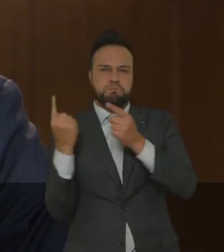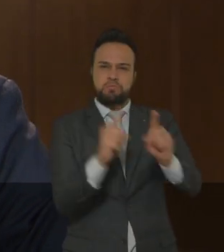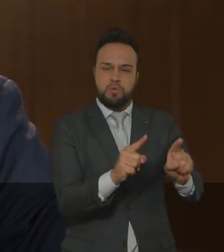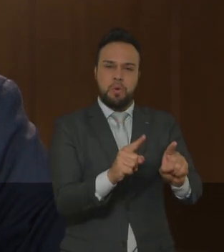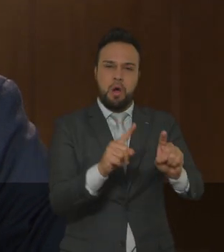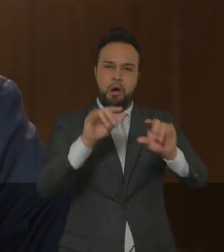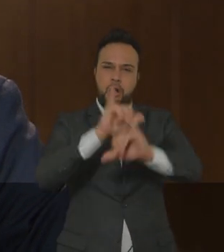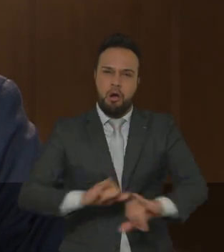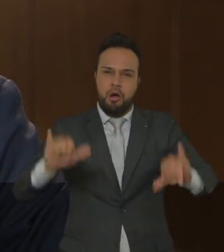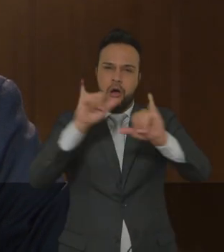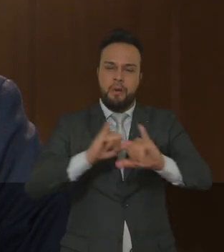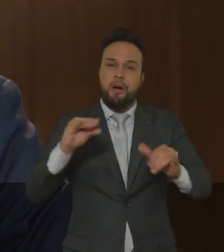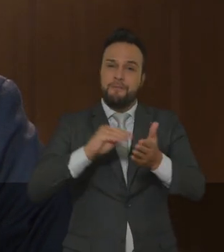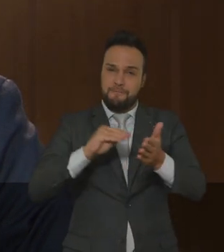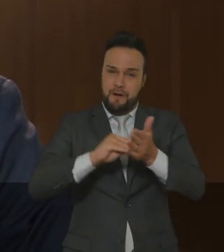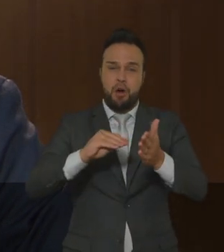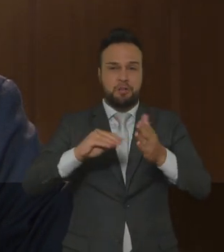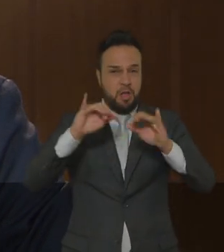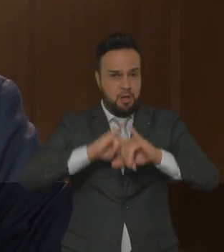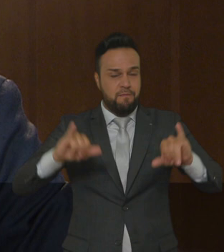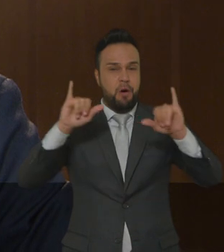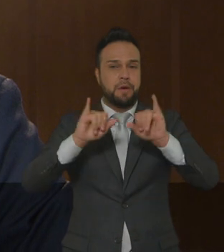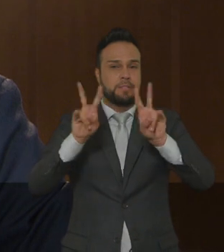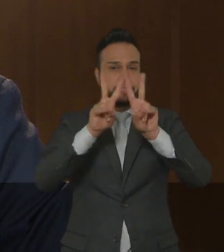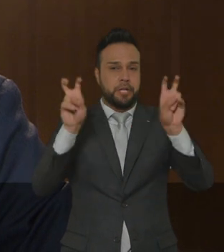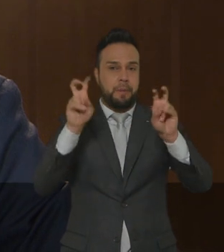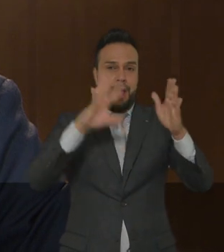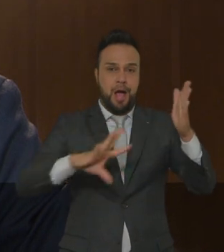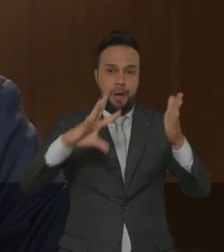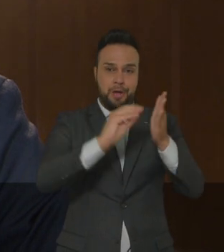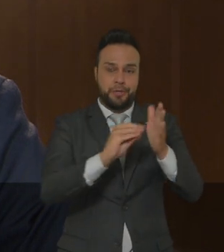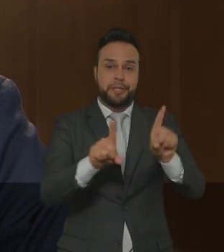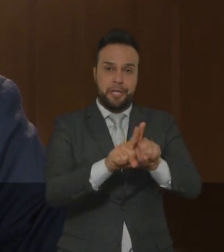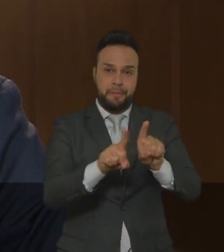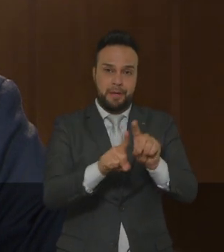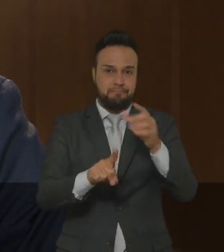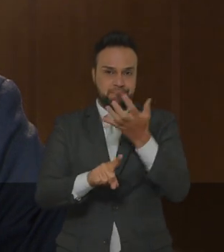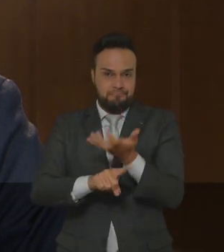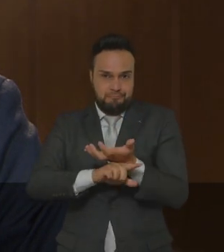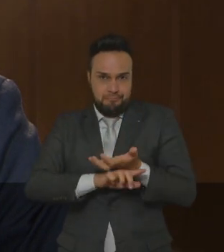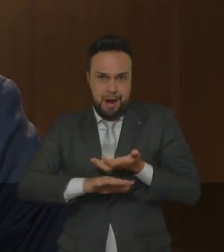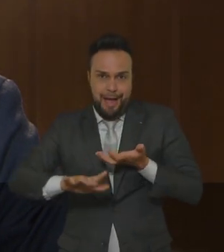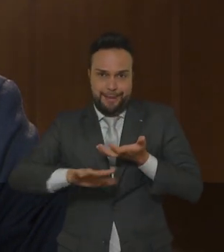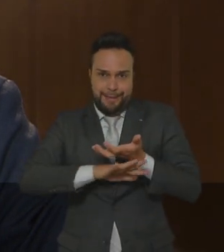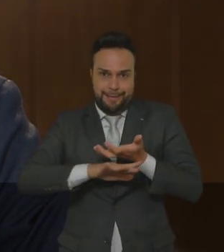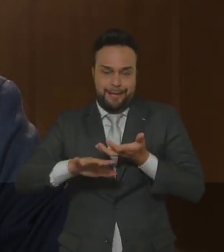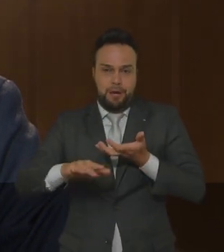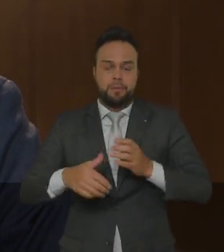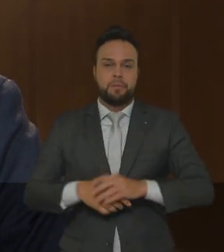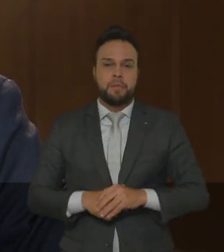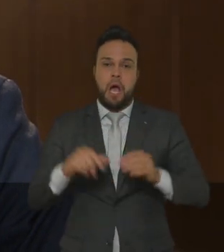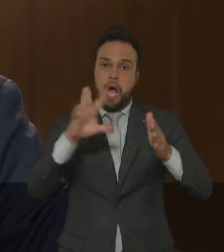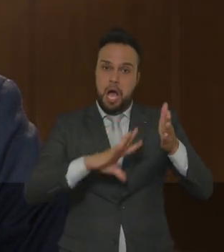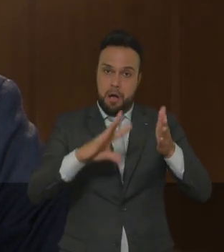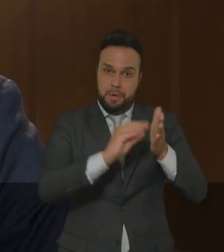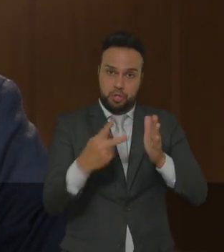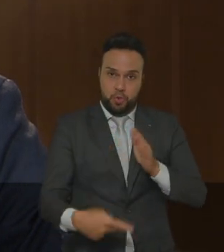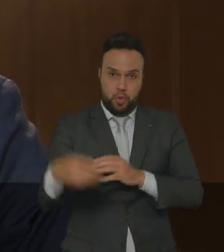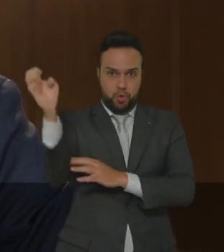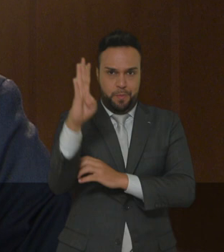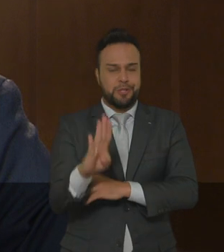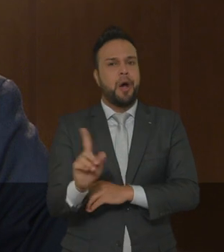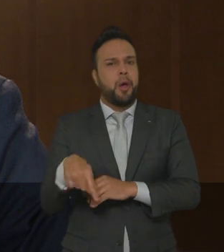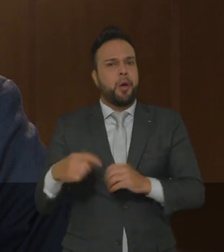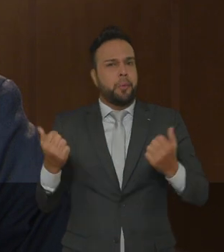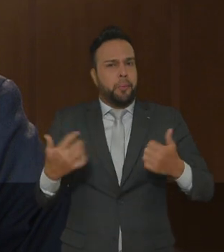somos vítimas de uma das mais brutais campanhas de desinformação sobre a Amazônia eo Pantanal Amazônia